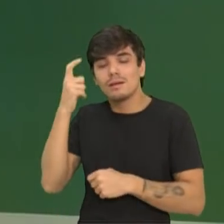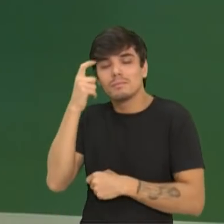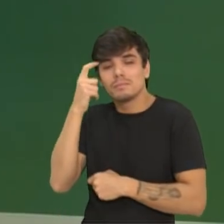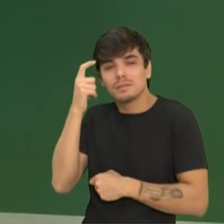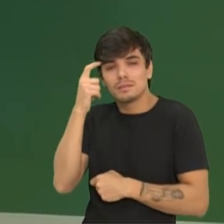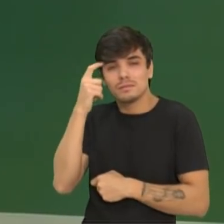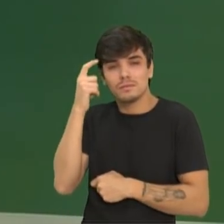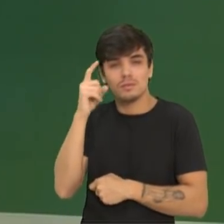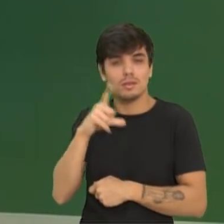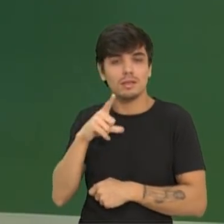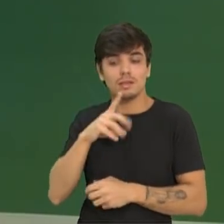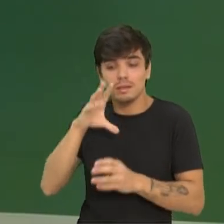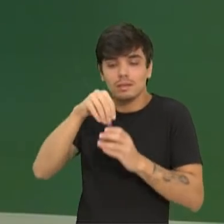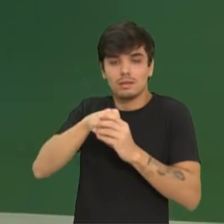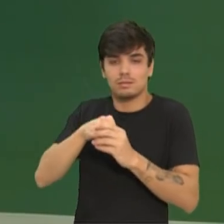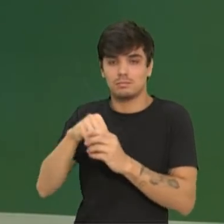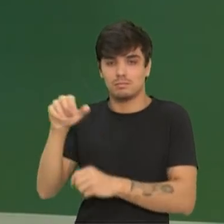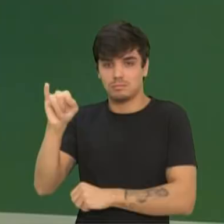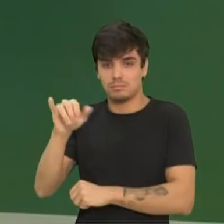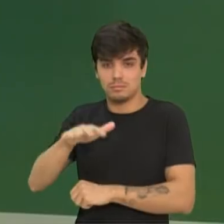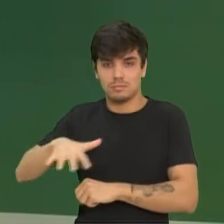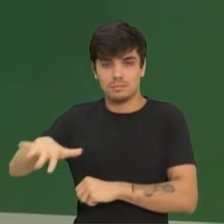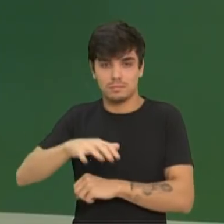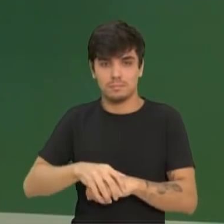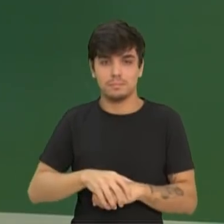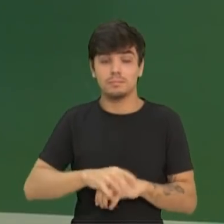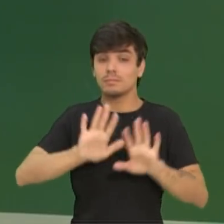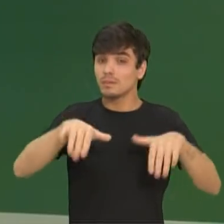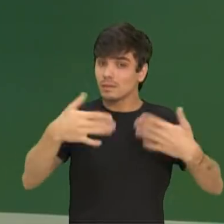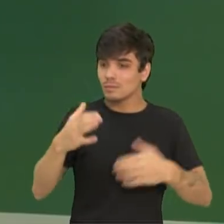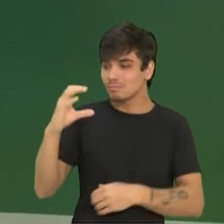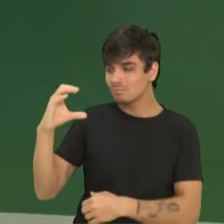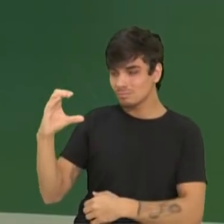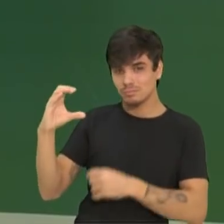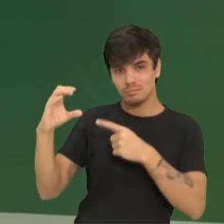que pode haver nessa ilha. Então, é a alternativa C.